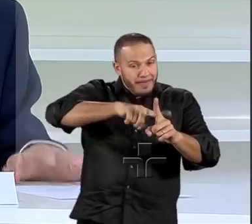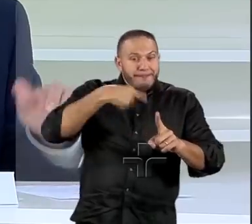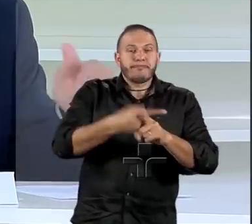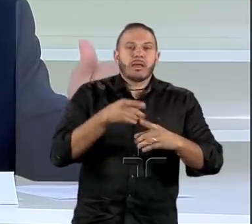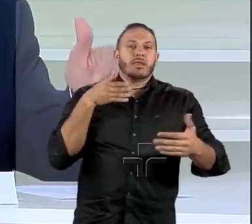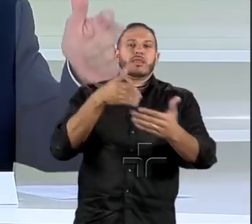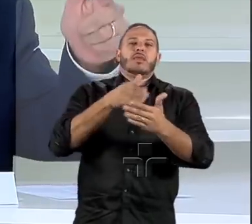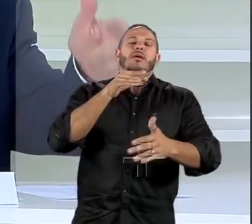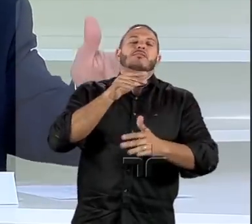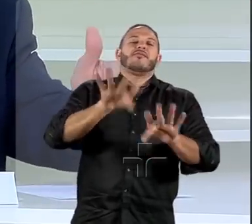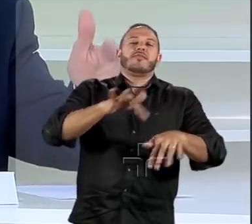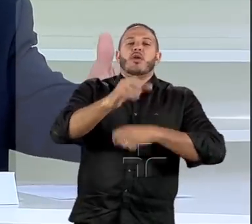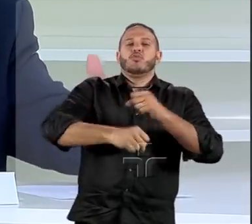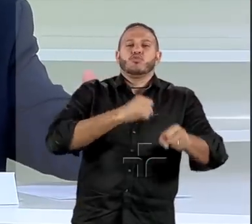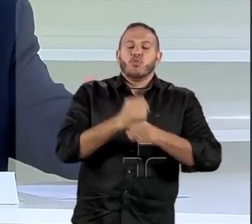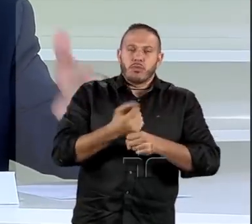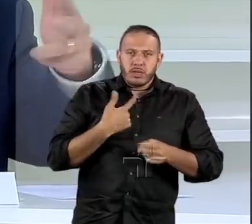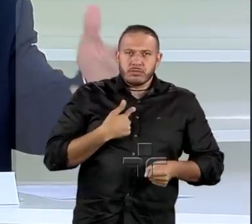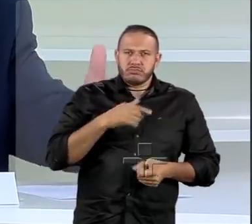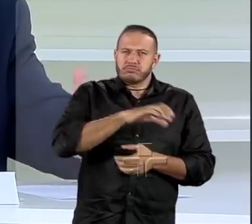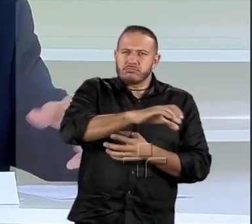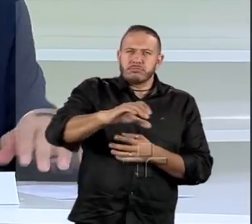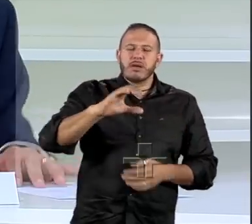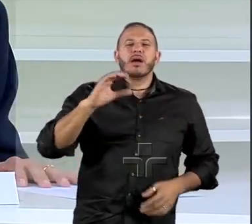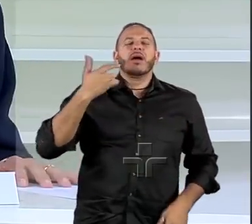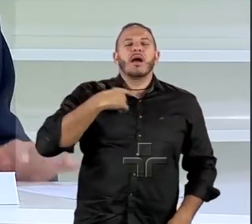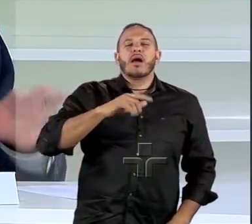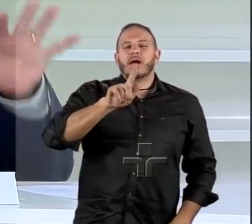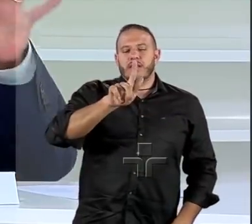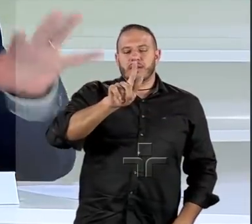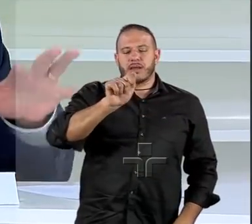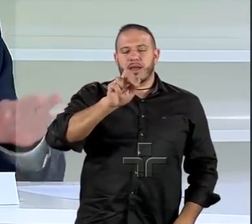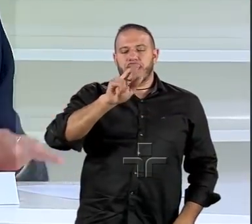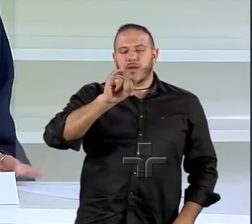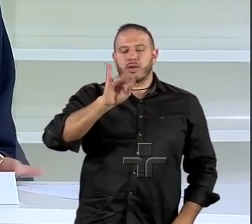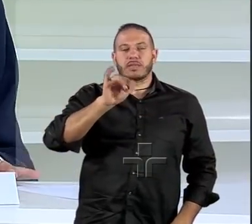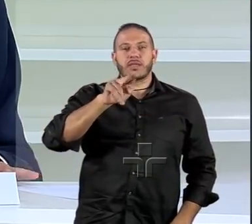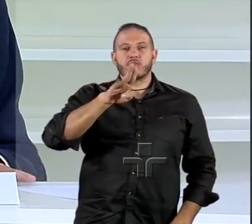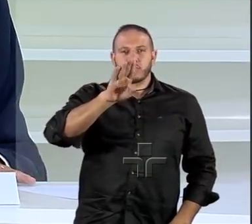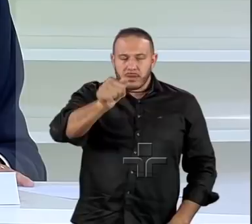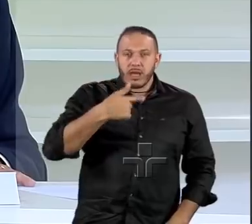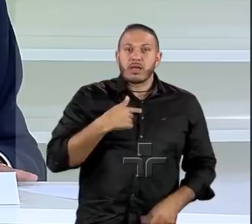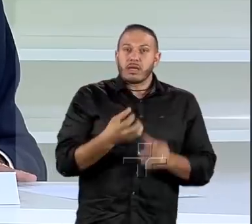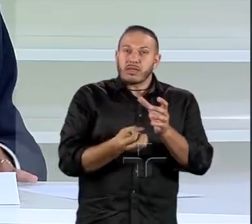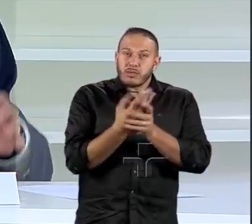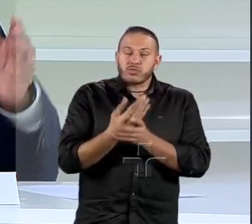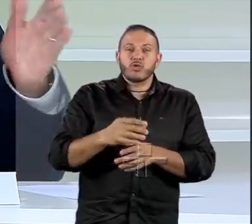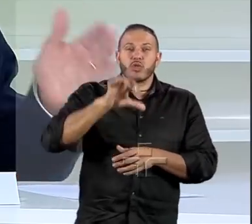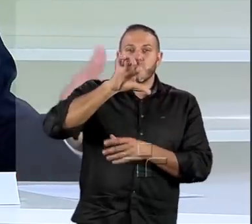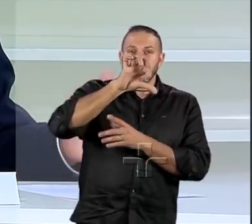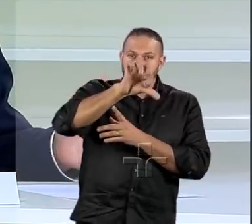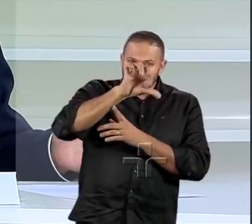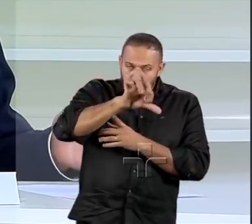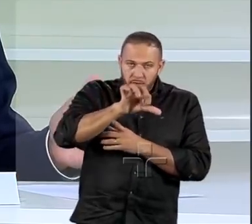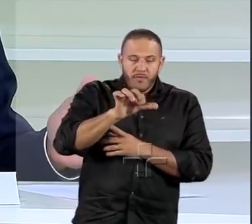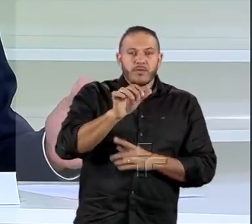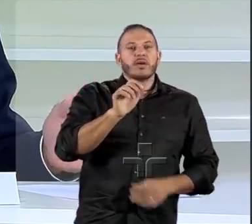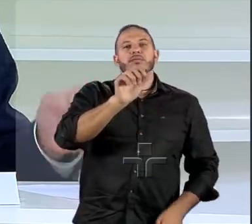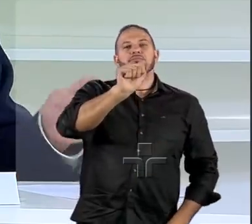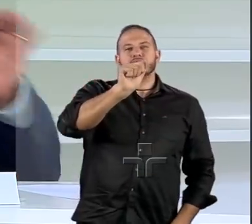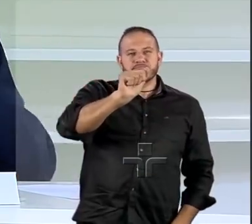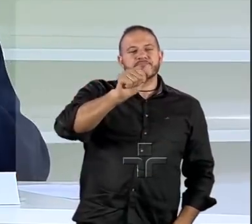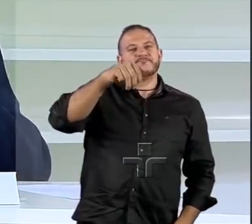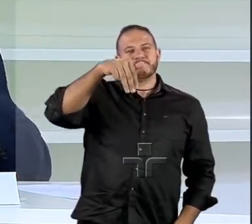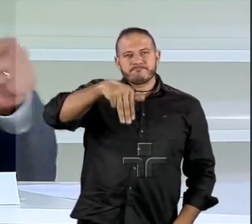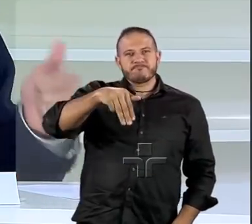ano. Serrana, Bebedouro e Caraguatatuba, grandes hospitais. Inauguramos 9 AMIs, ambulatórios de